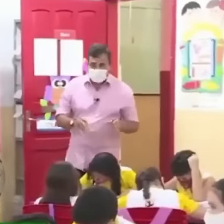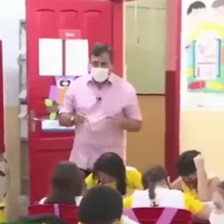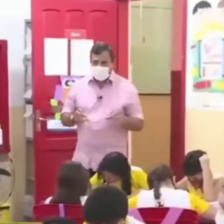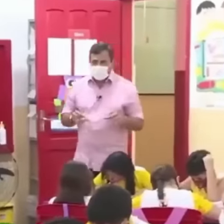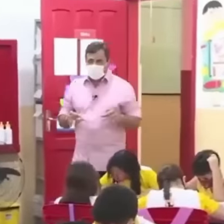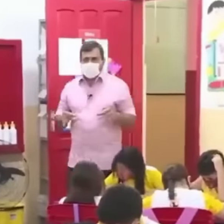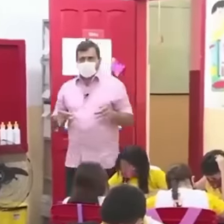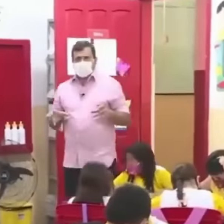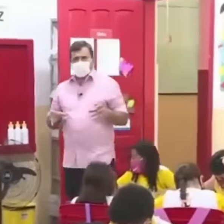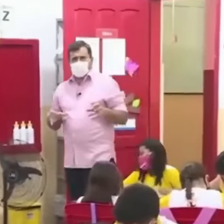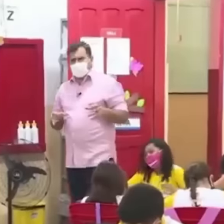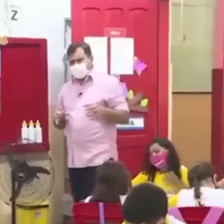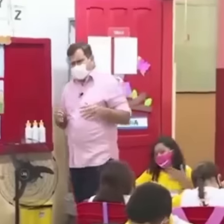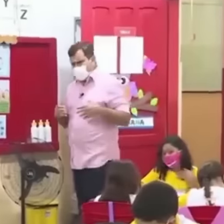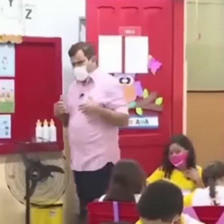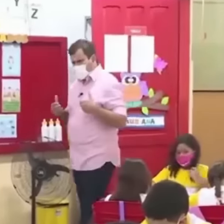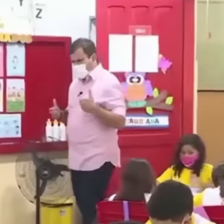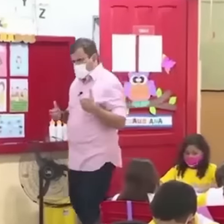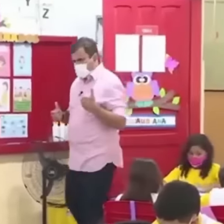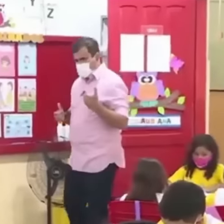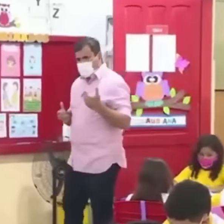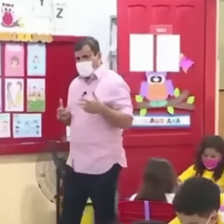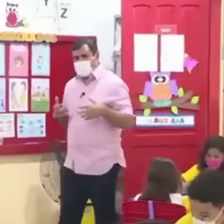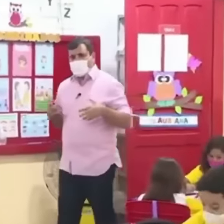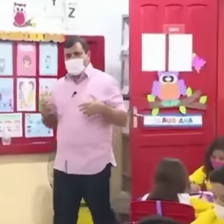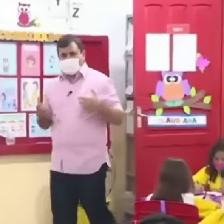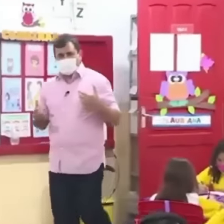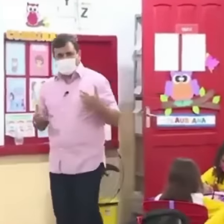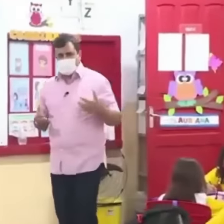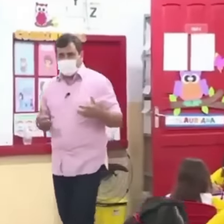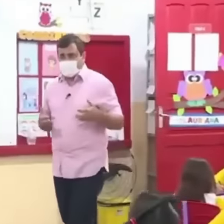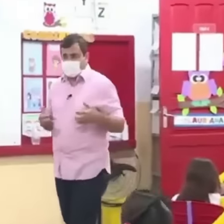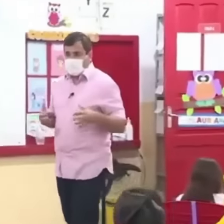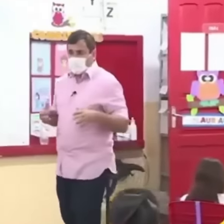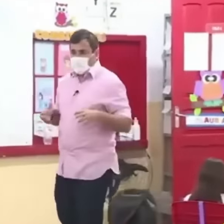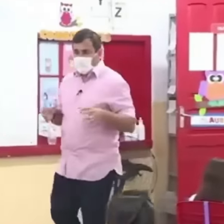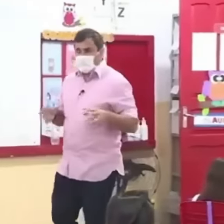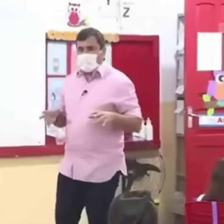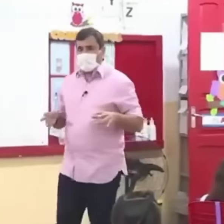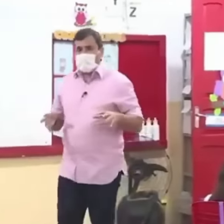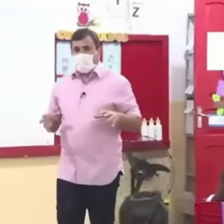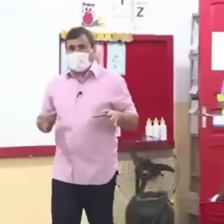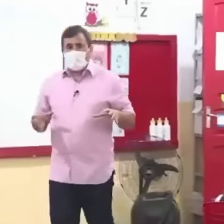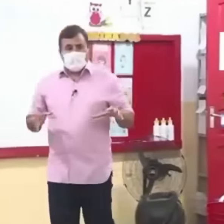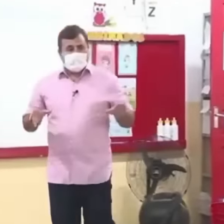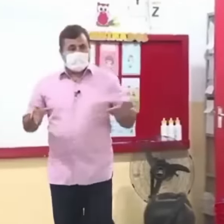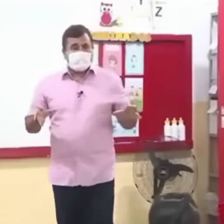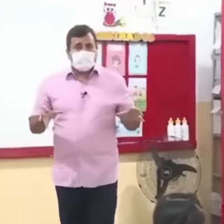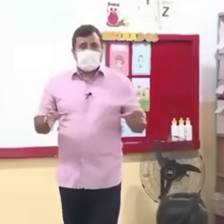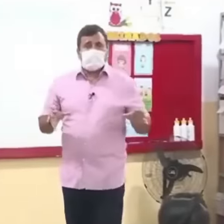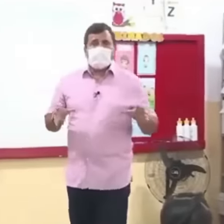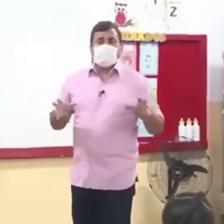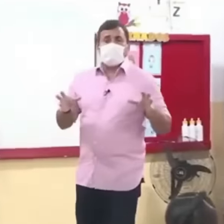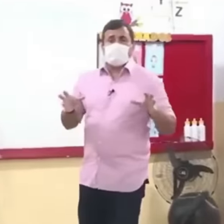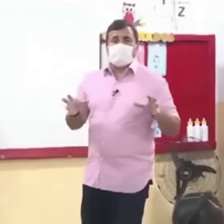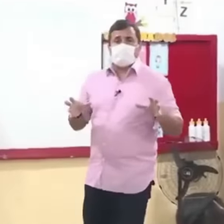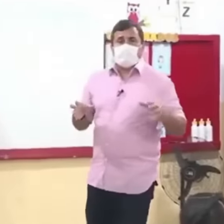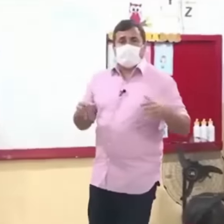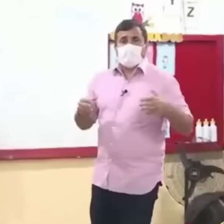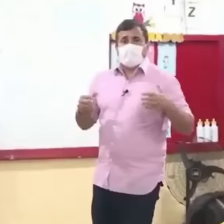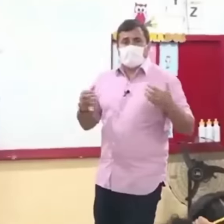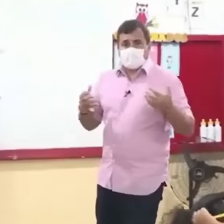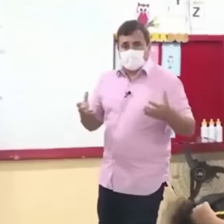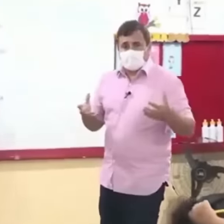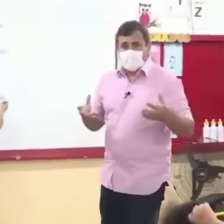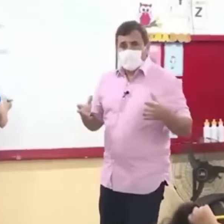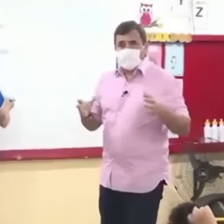crianças fica diagnosticado um baixo rendimento, uma certa dificuldade em sala de aula, automaticamente esses alunos são submetidos a